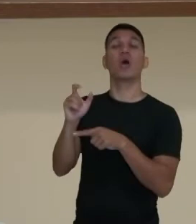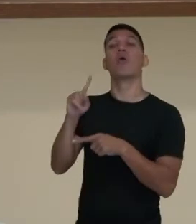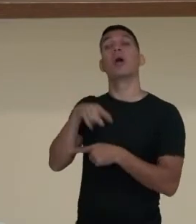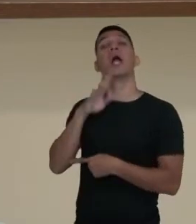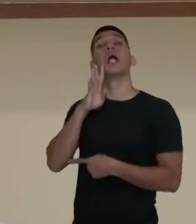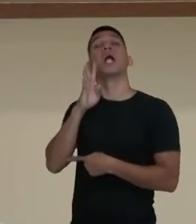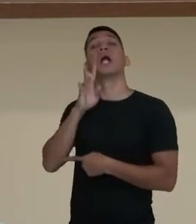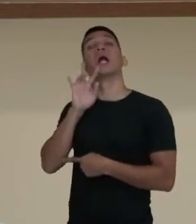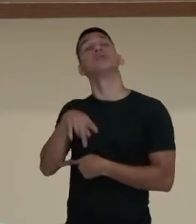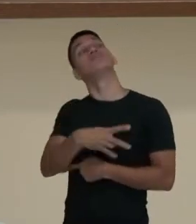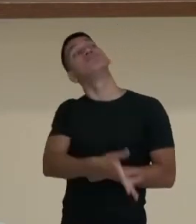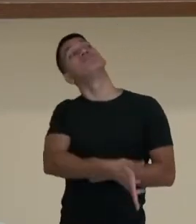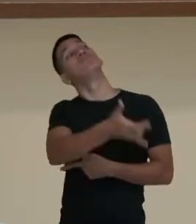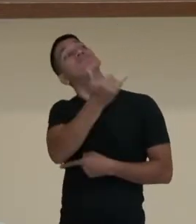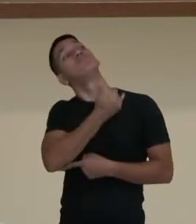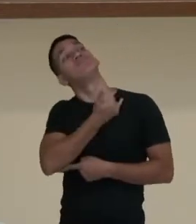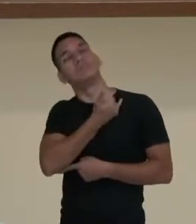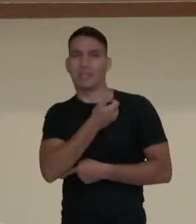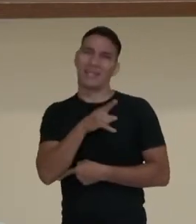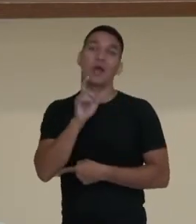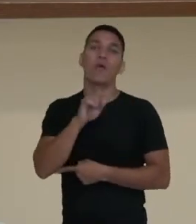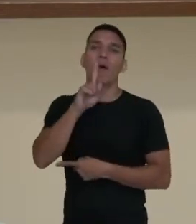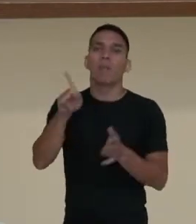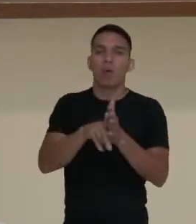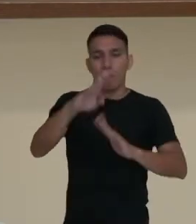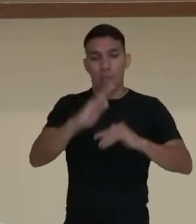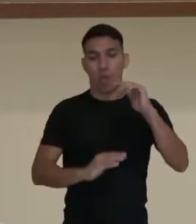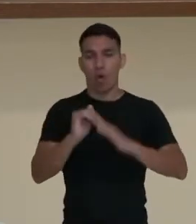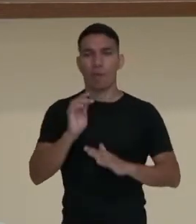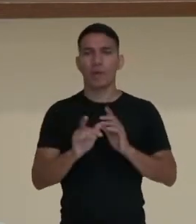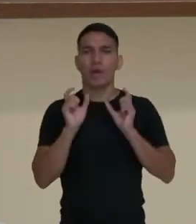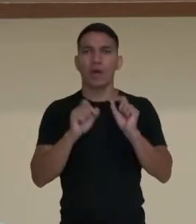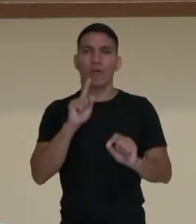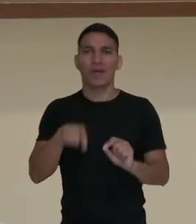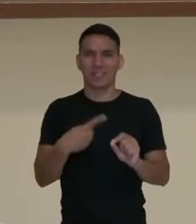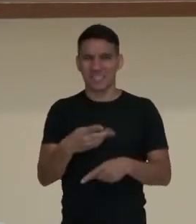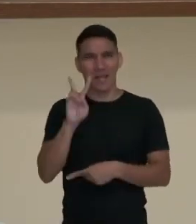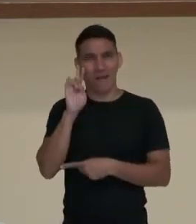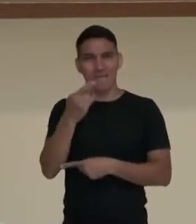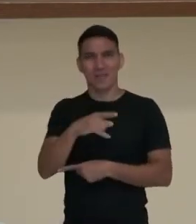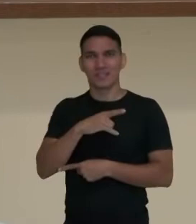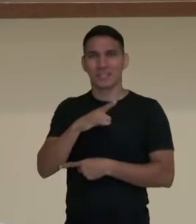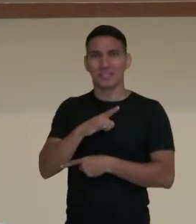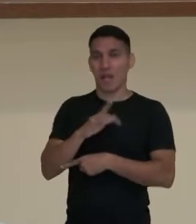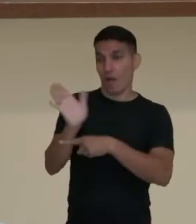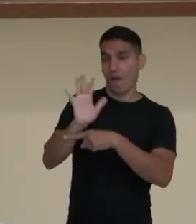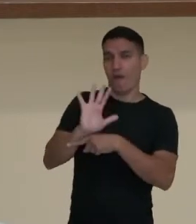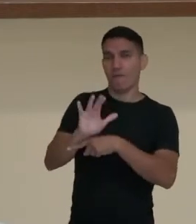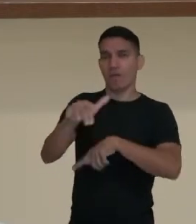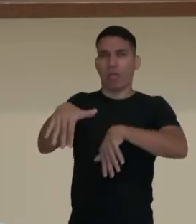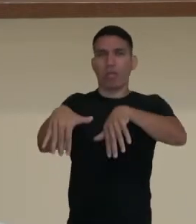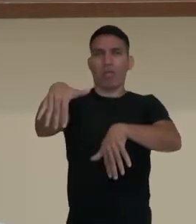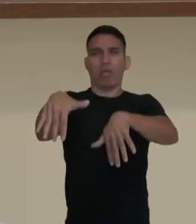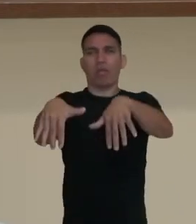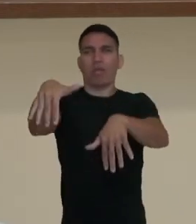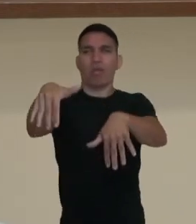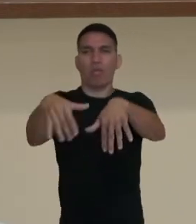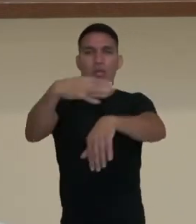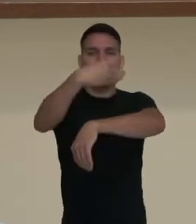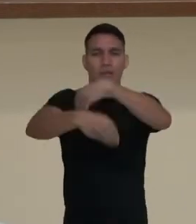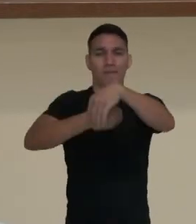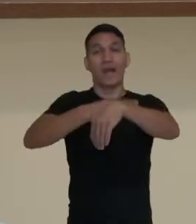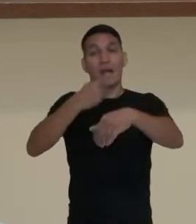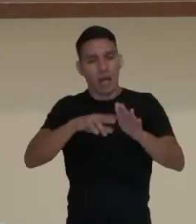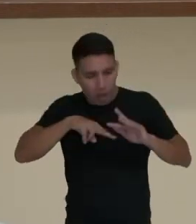legal ser paleontólogo. Paleontólogo é aquele que... já assistiram o filme da Múmia? É aquele que escava